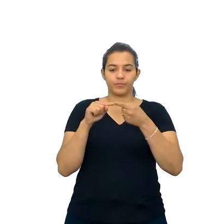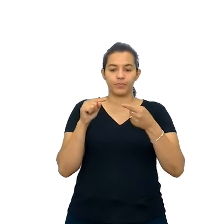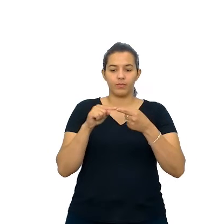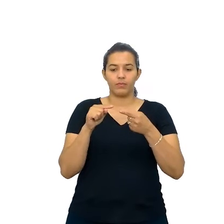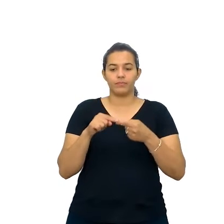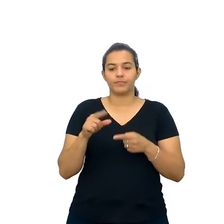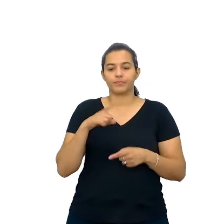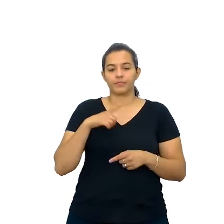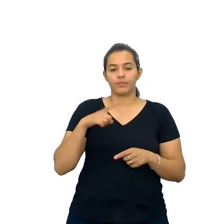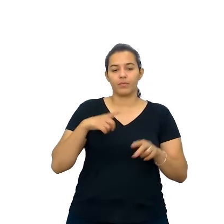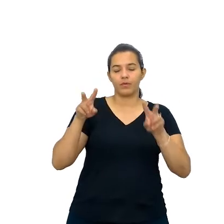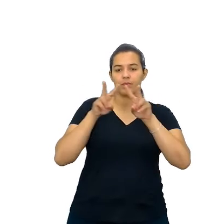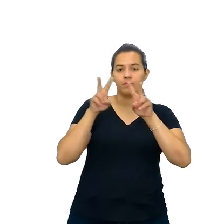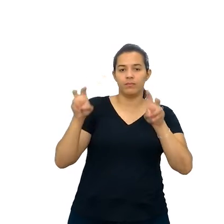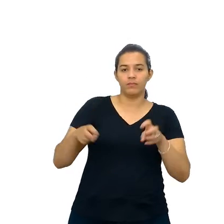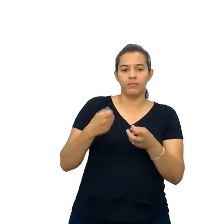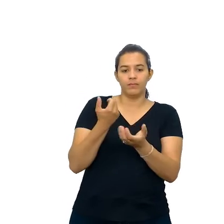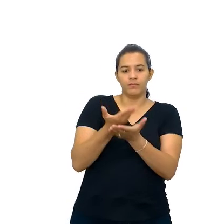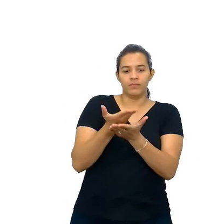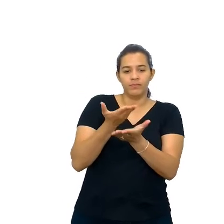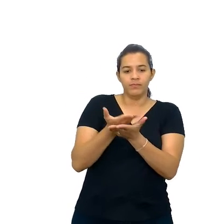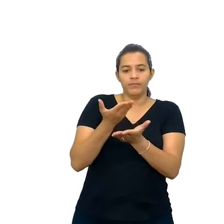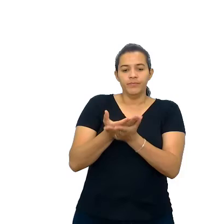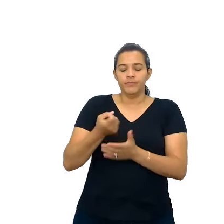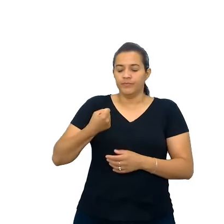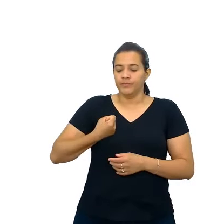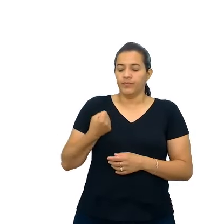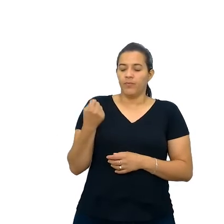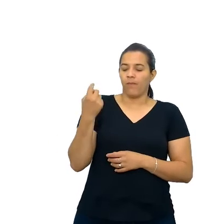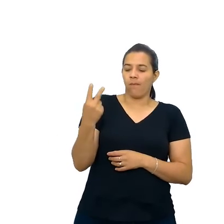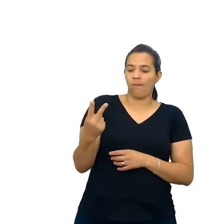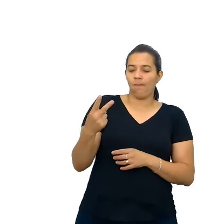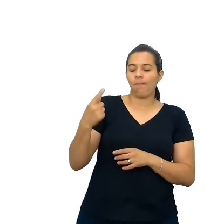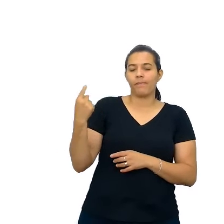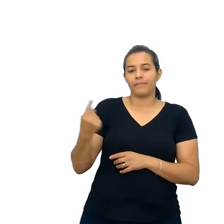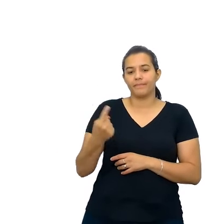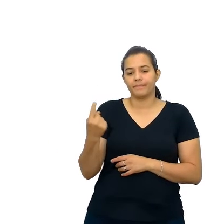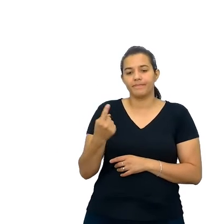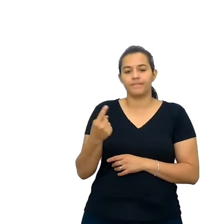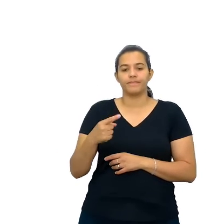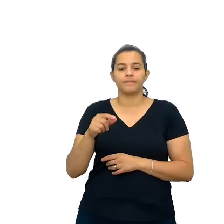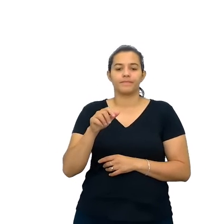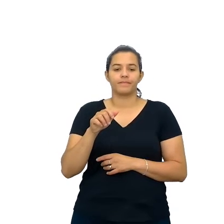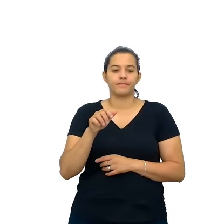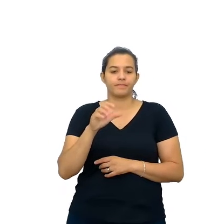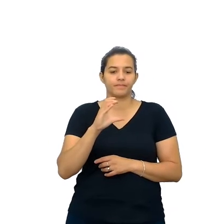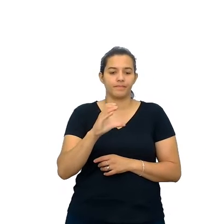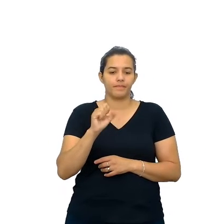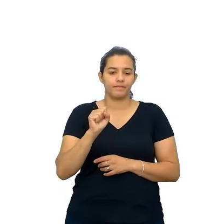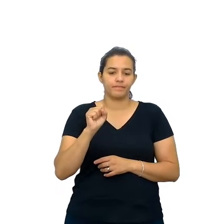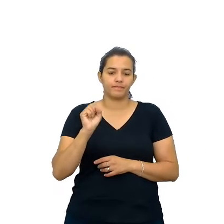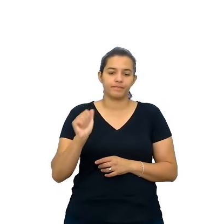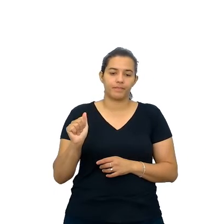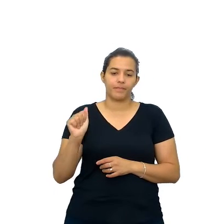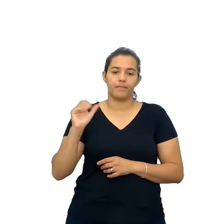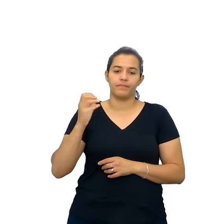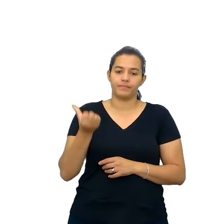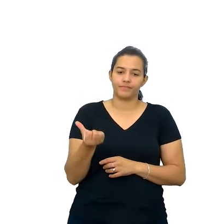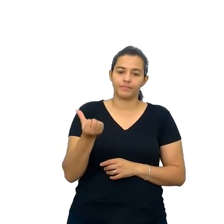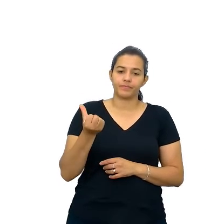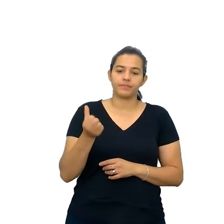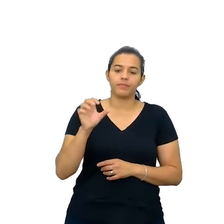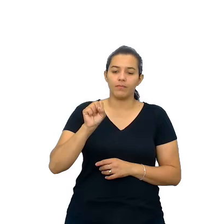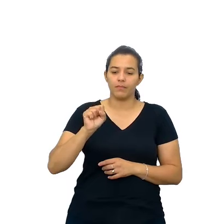unidade temática de álgebra, né, volume 2 da primeira série da SA6, né, e